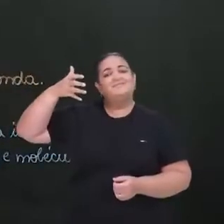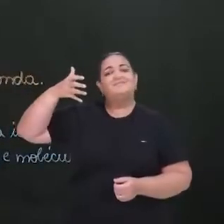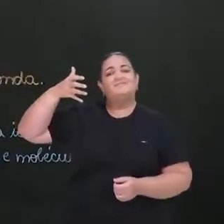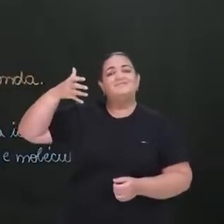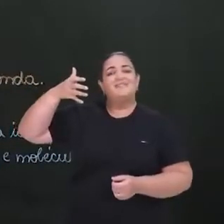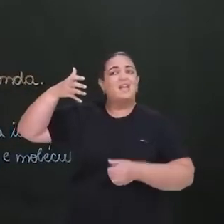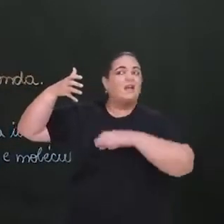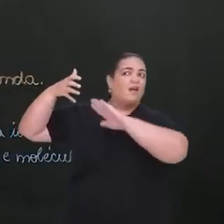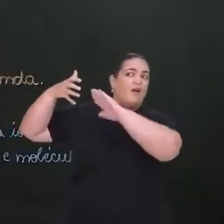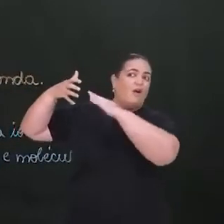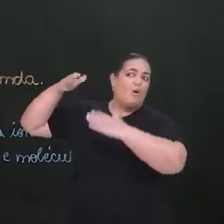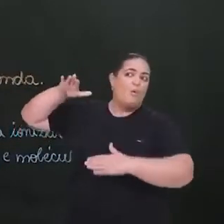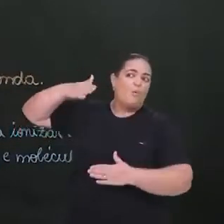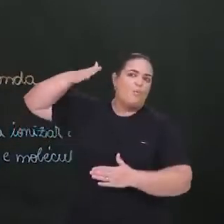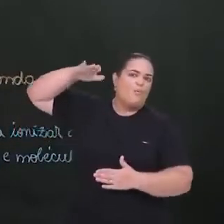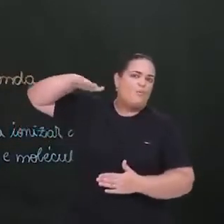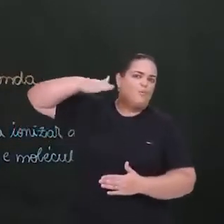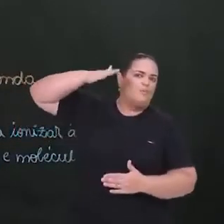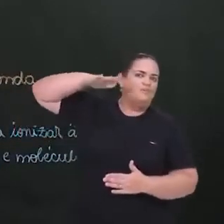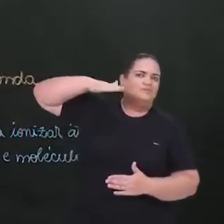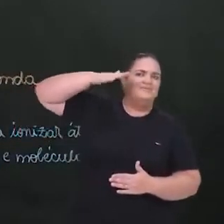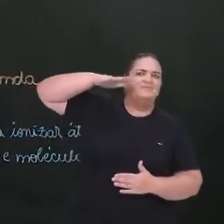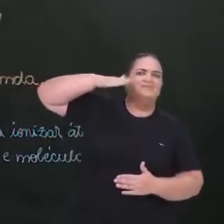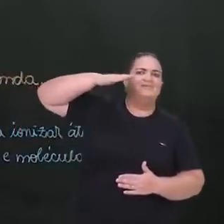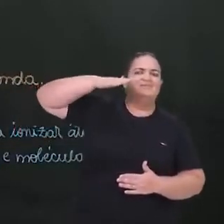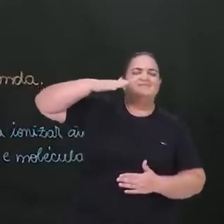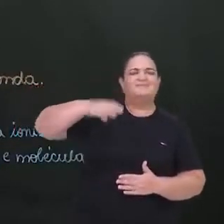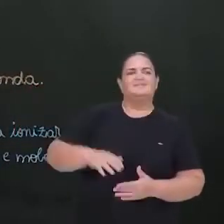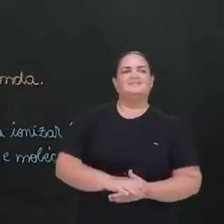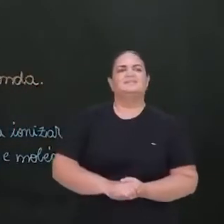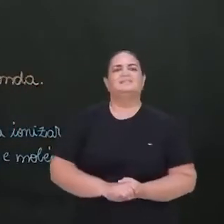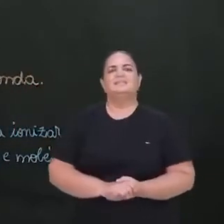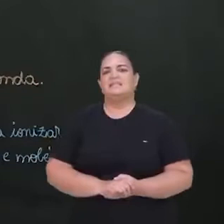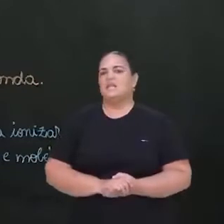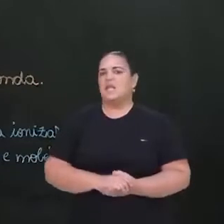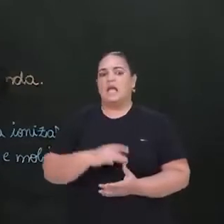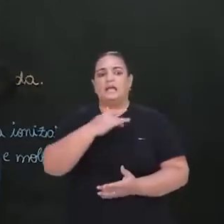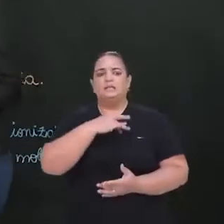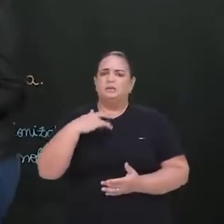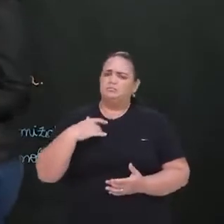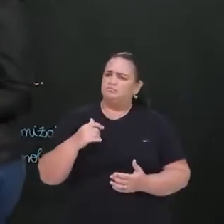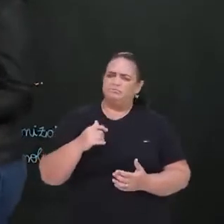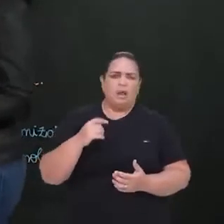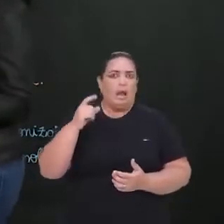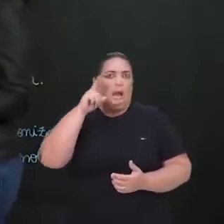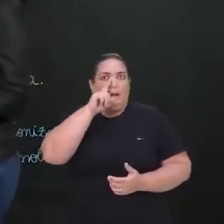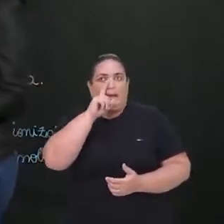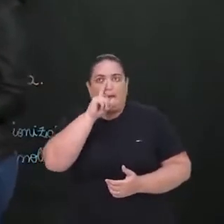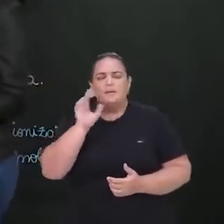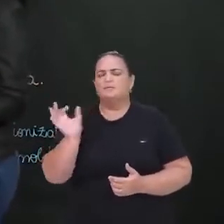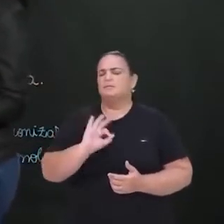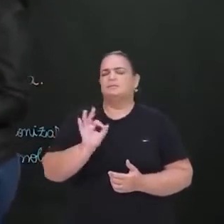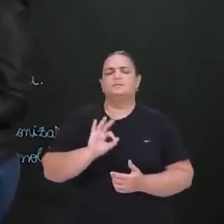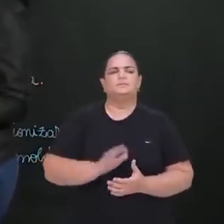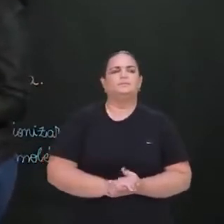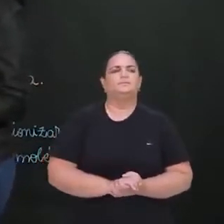gente? São ondas, a chamada radiofrequência. Tá aí, não é algo perigoso para a sua saúde.